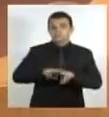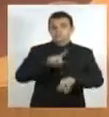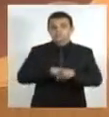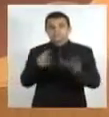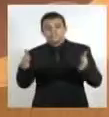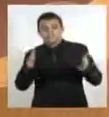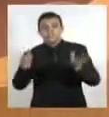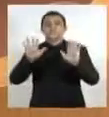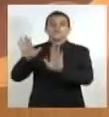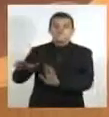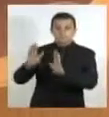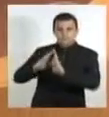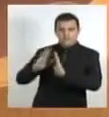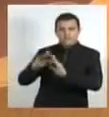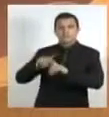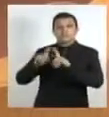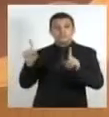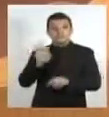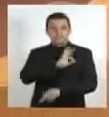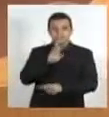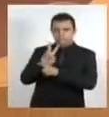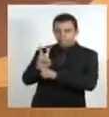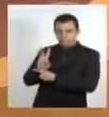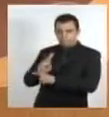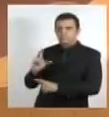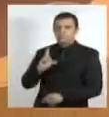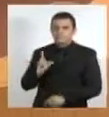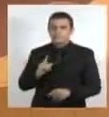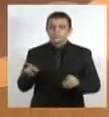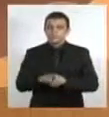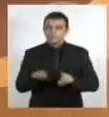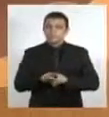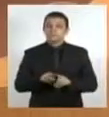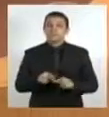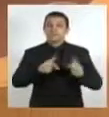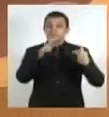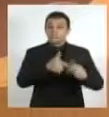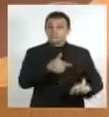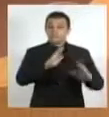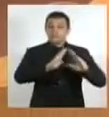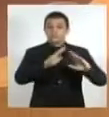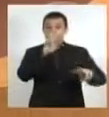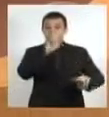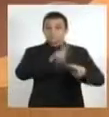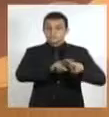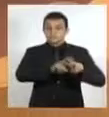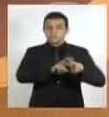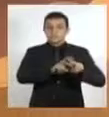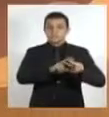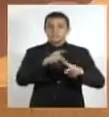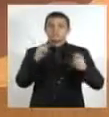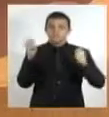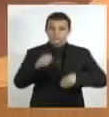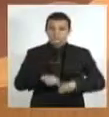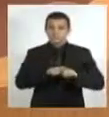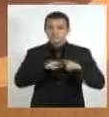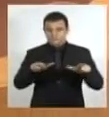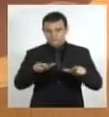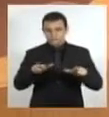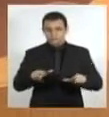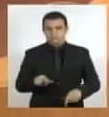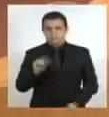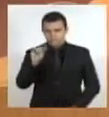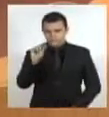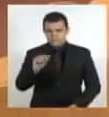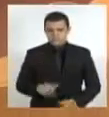também vagar um pouco o sistema penitenciário convencional. Claro que isso vai depender da Justiça.